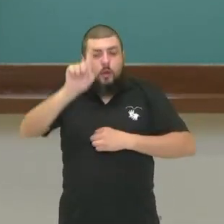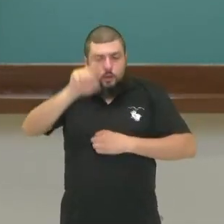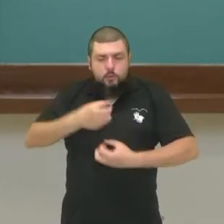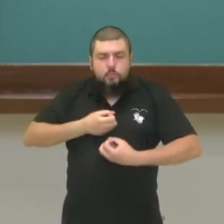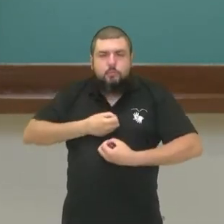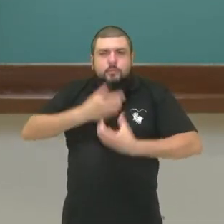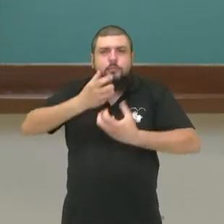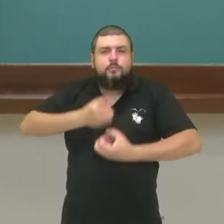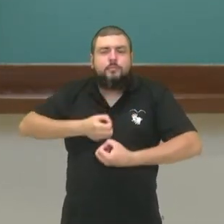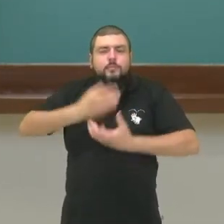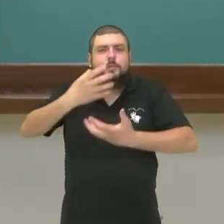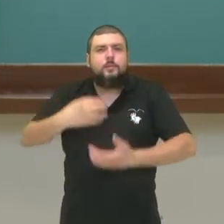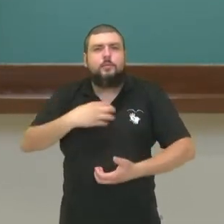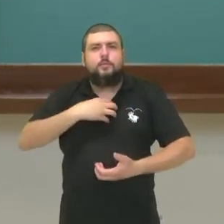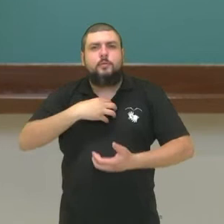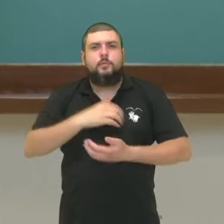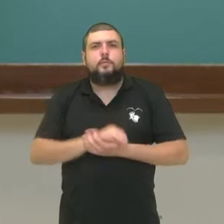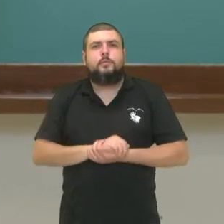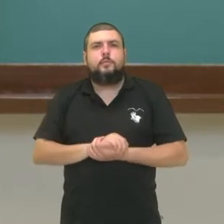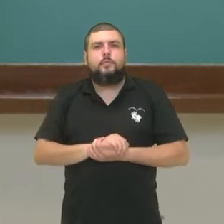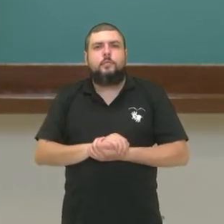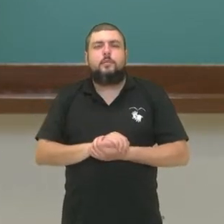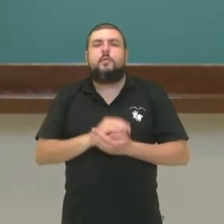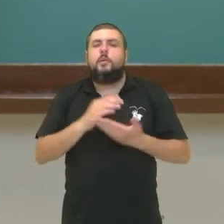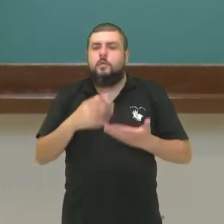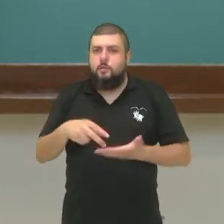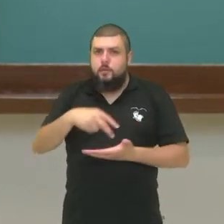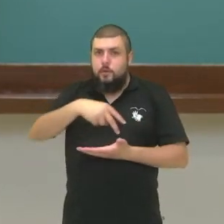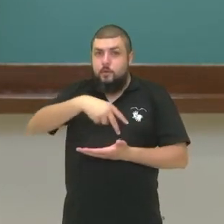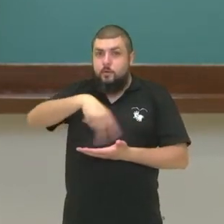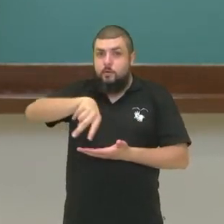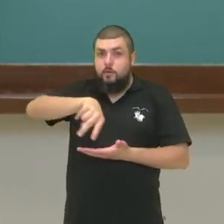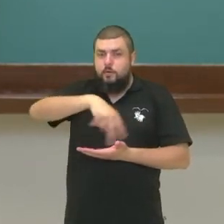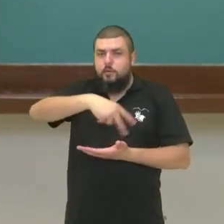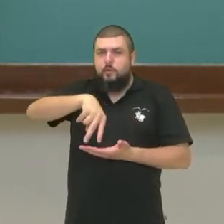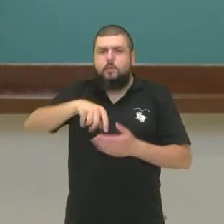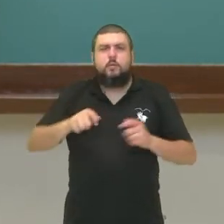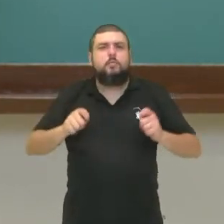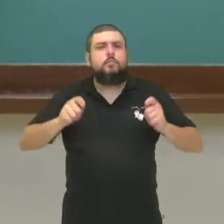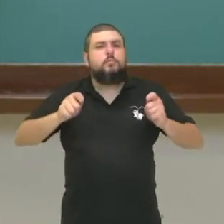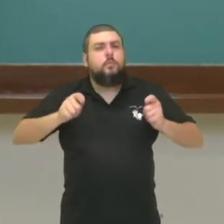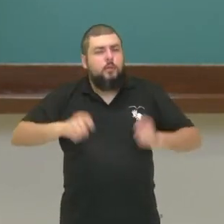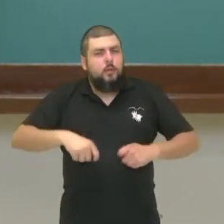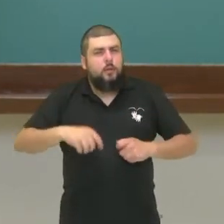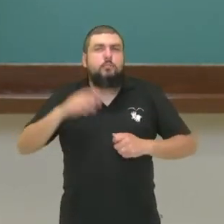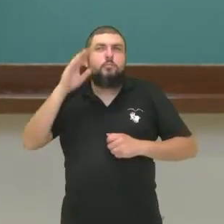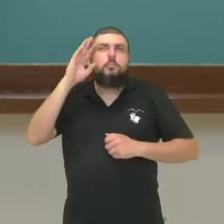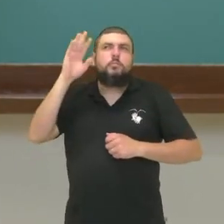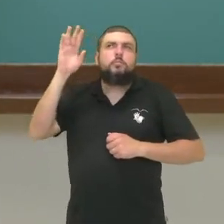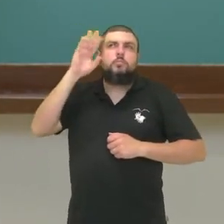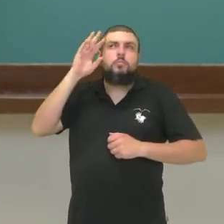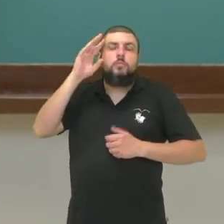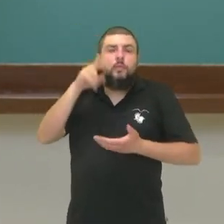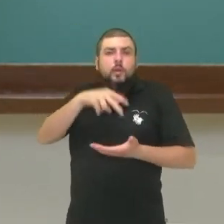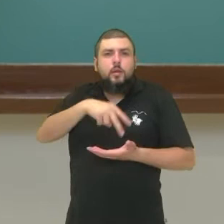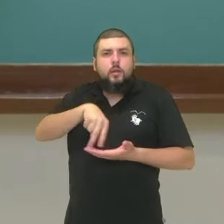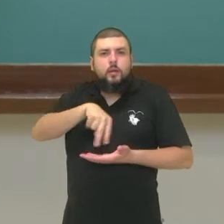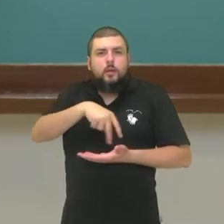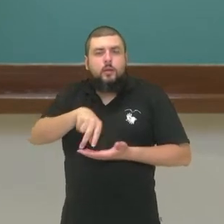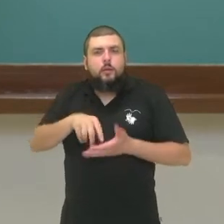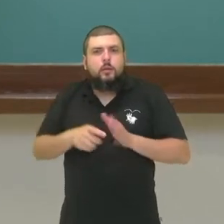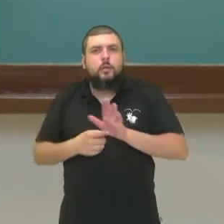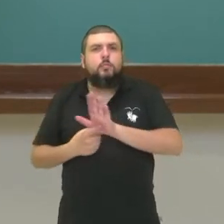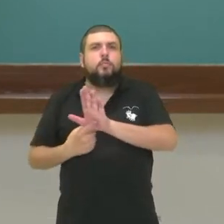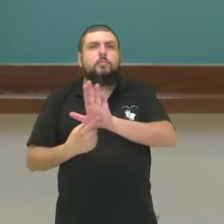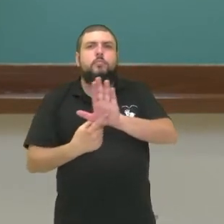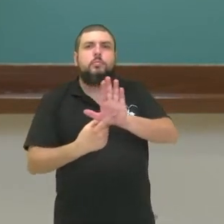corporal. Então, através da dança, a gente consegue expressar uma ideia, a gente consegue se comunicar com